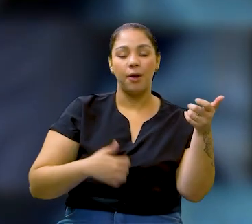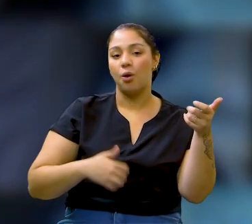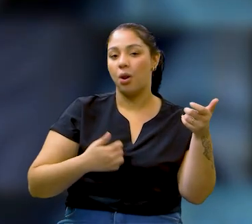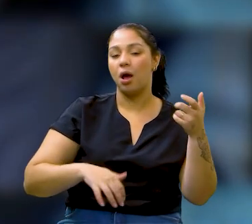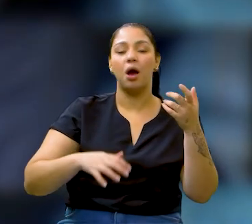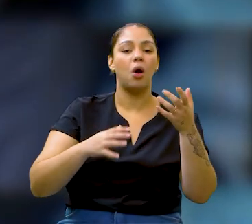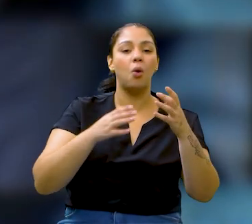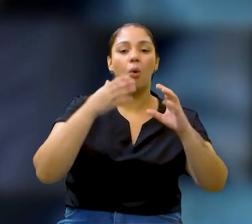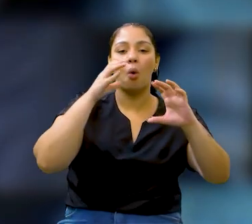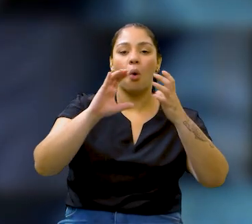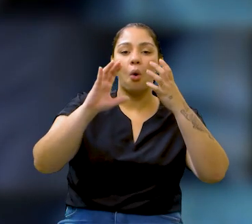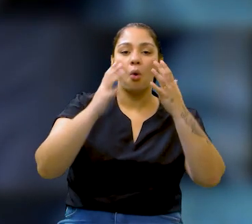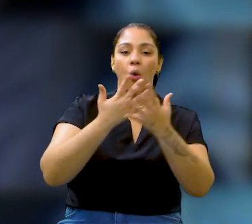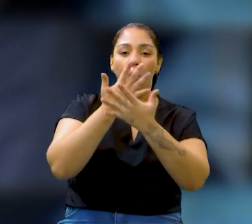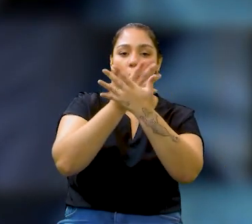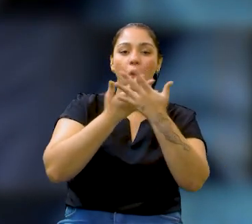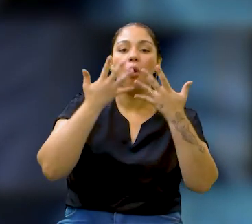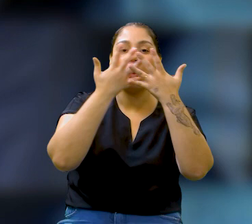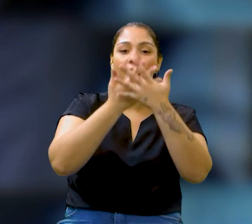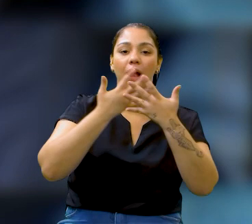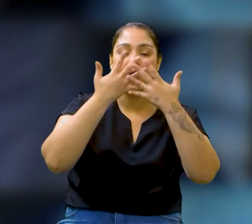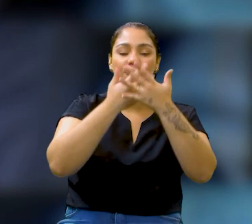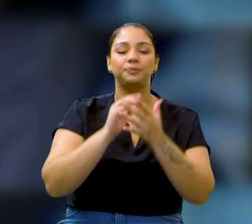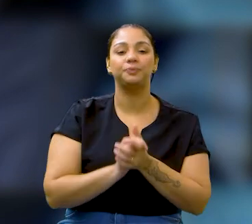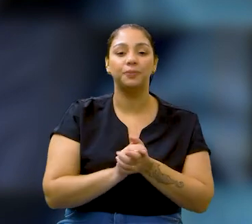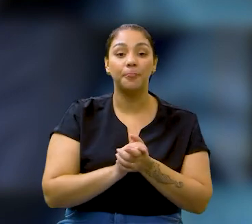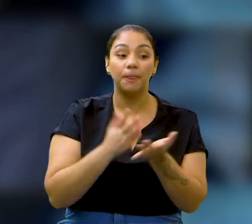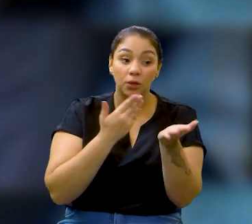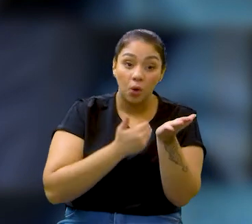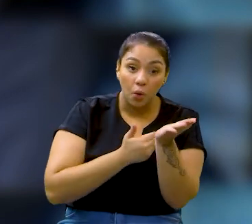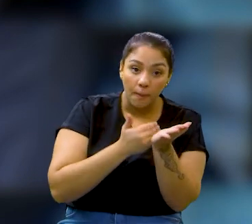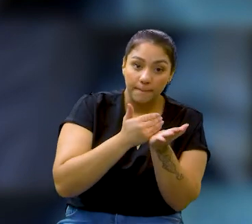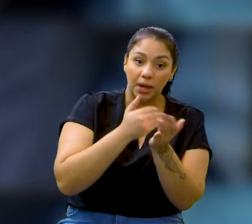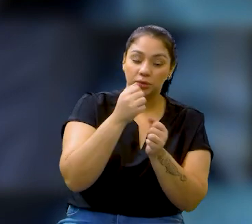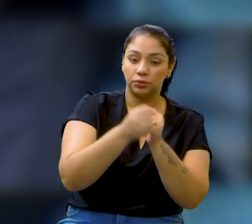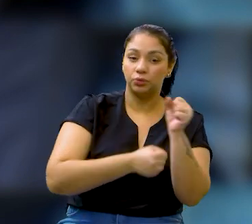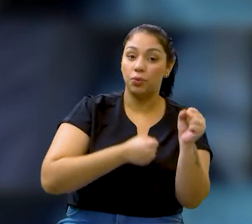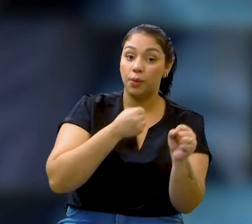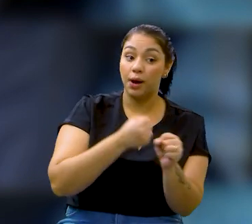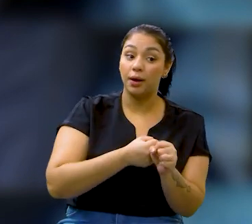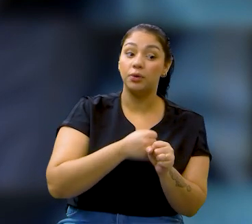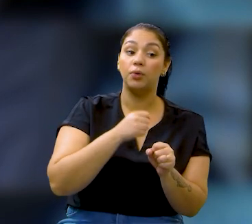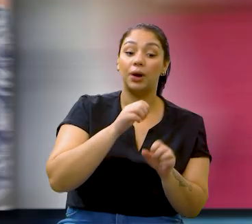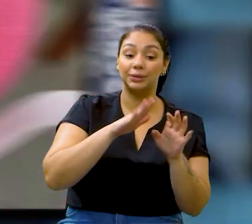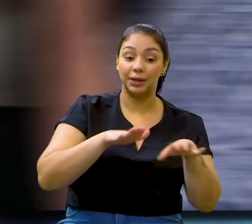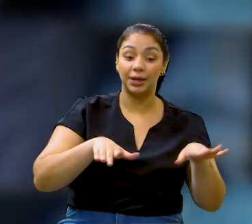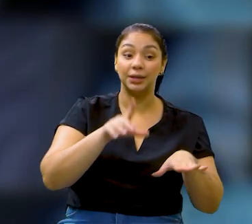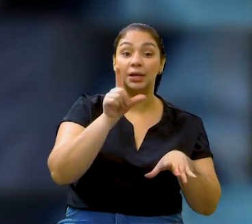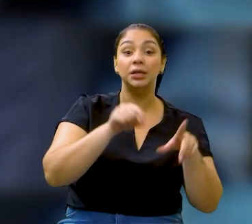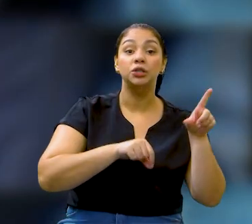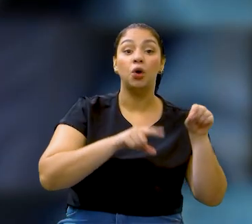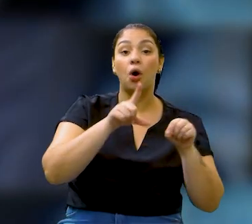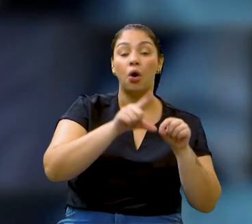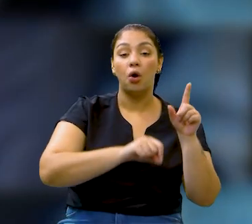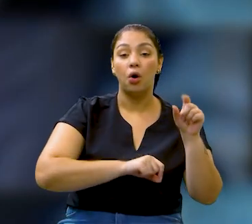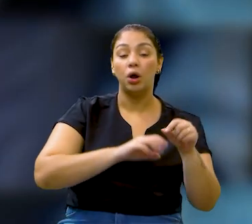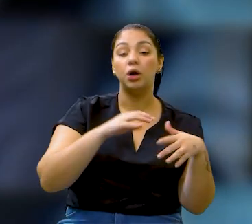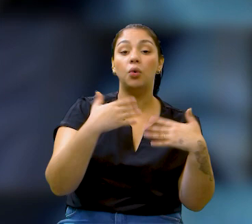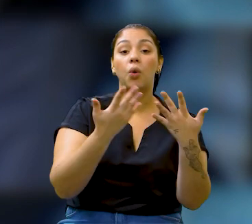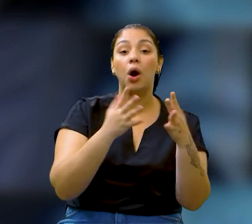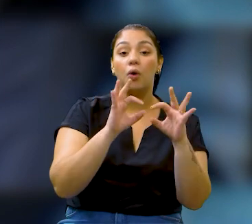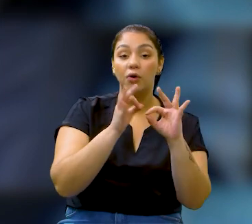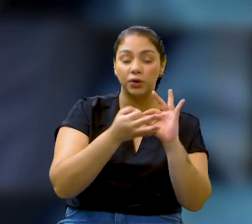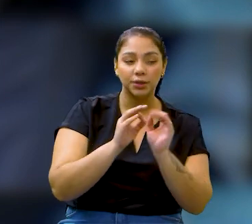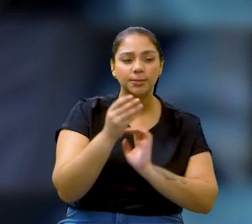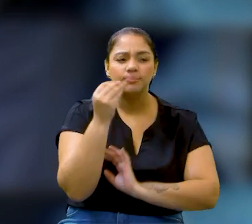e de coral. As crianças no início do ano podem escolher, porque nem todo mundo tem essa aptidão. Então as crianças